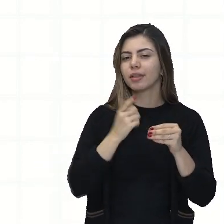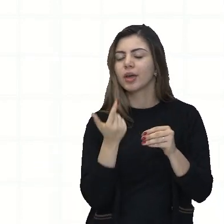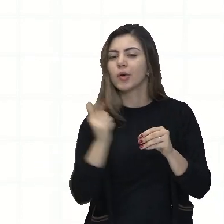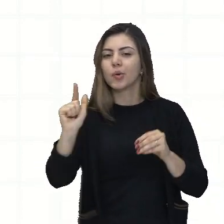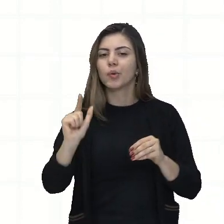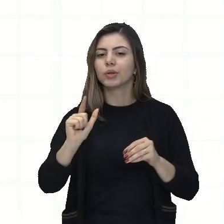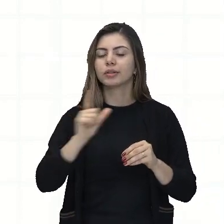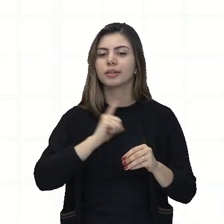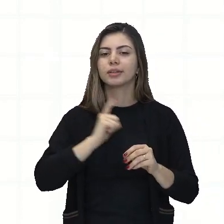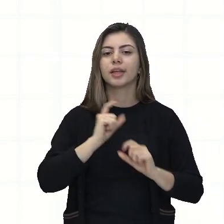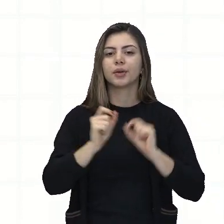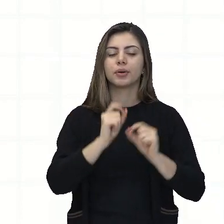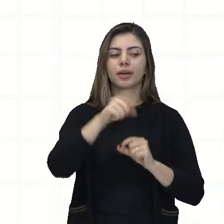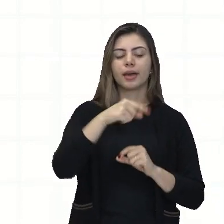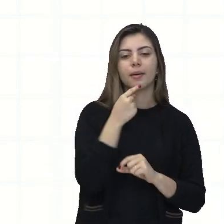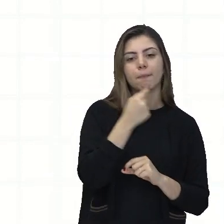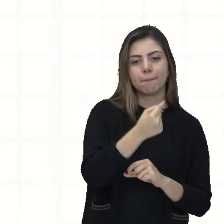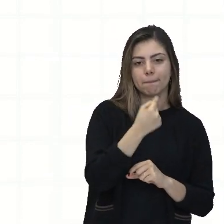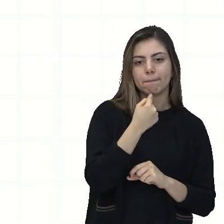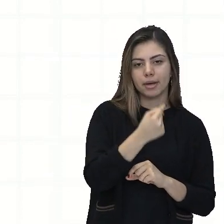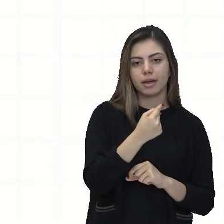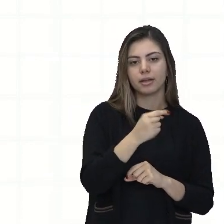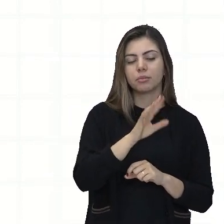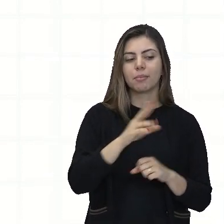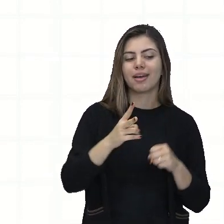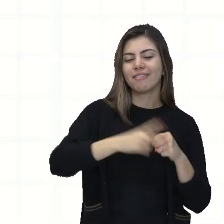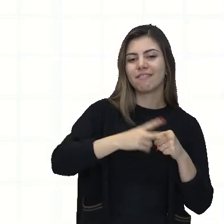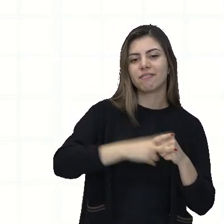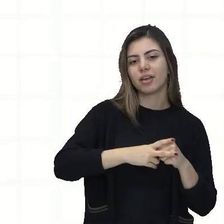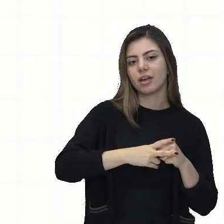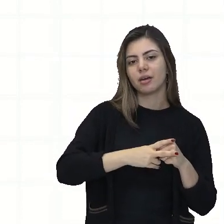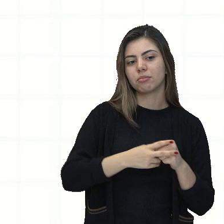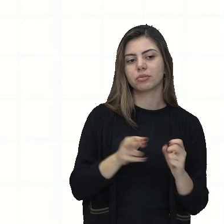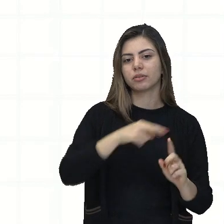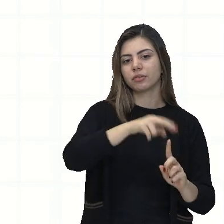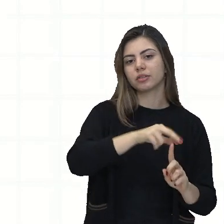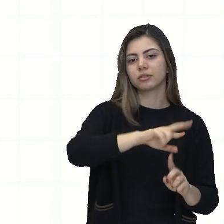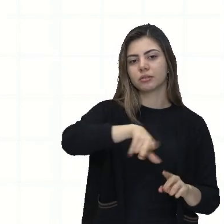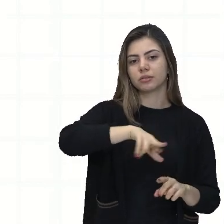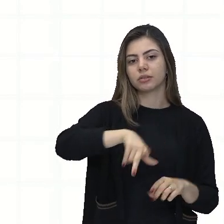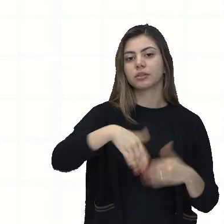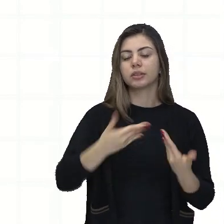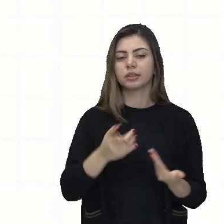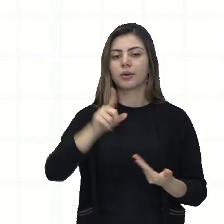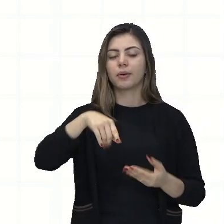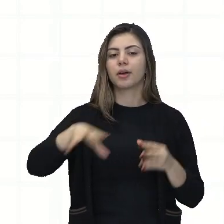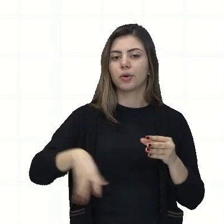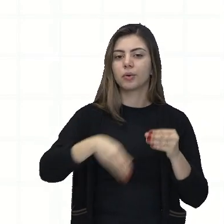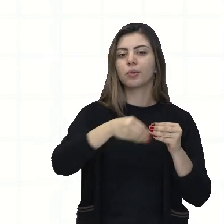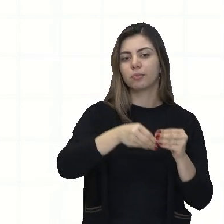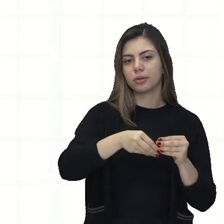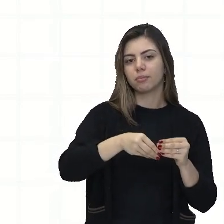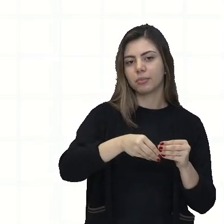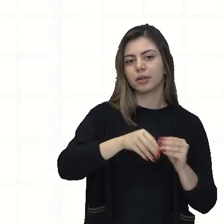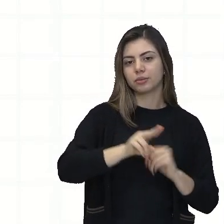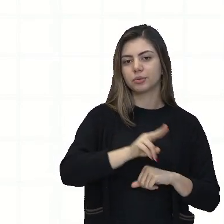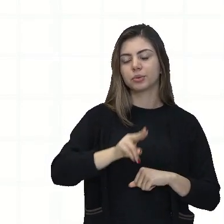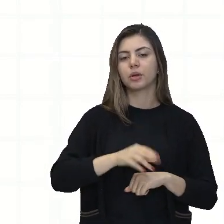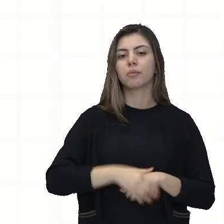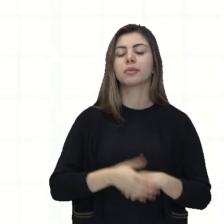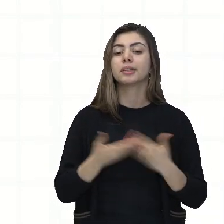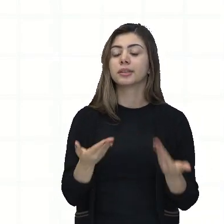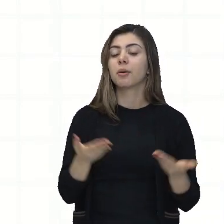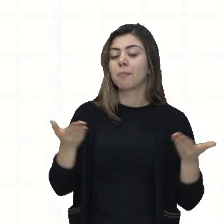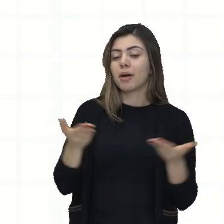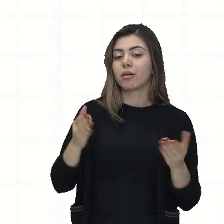já está associado a perto e não ao verbo. E esse complemento é o complemento nominal. E nesse caso,